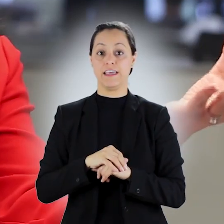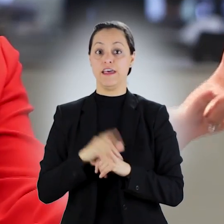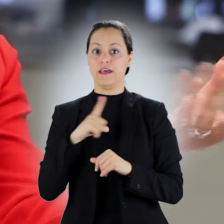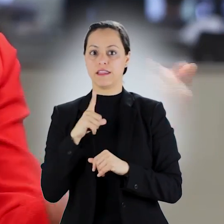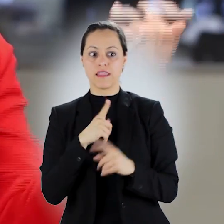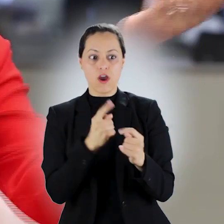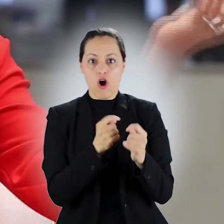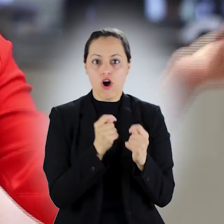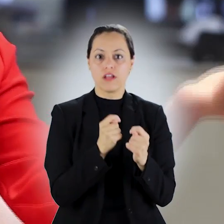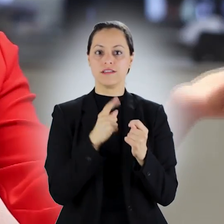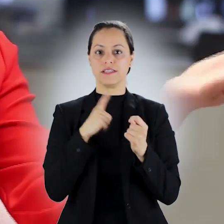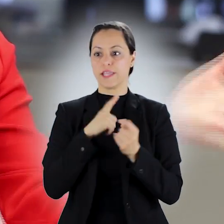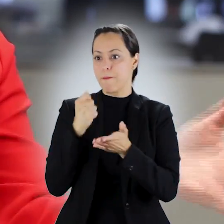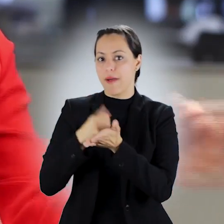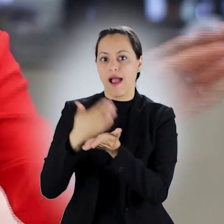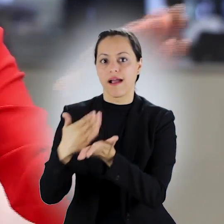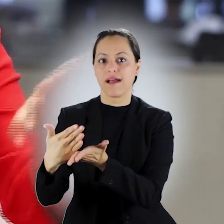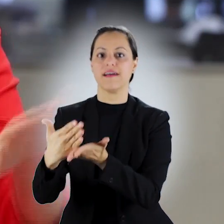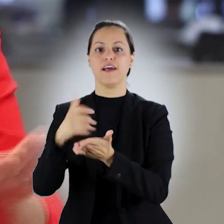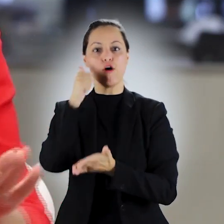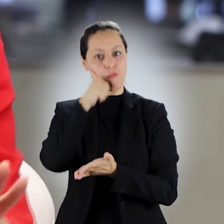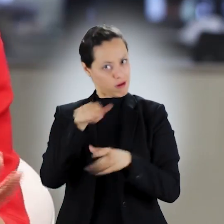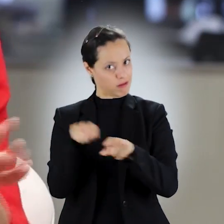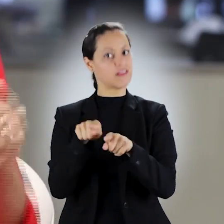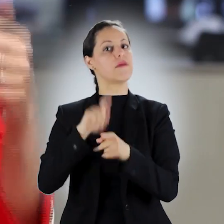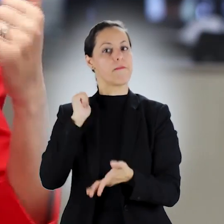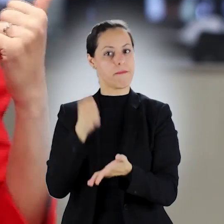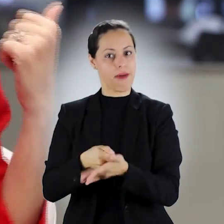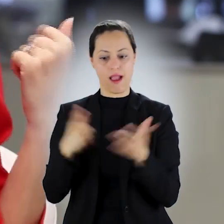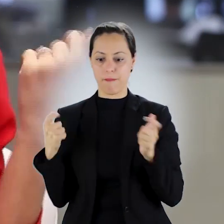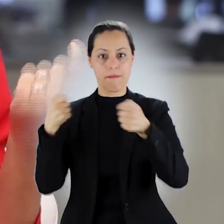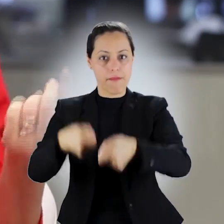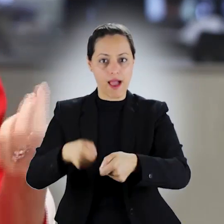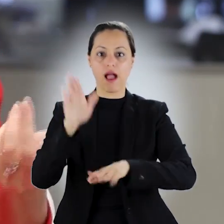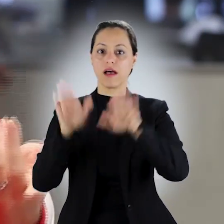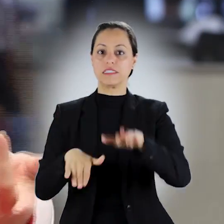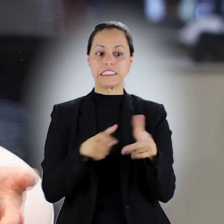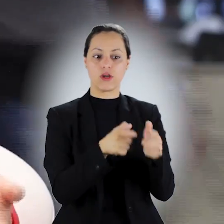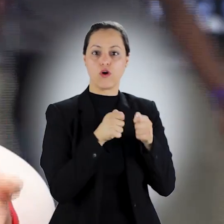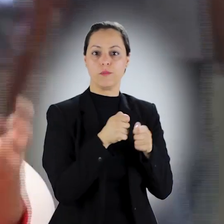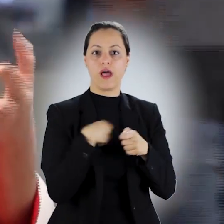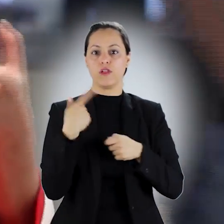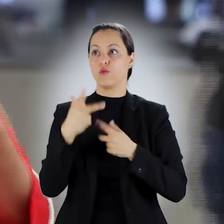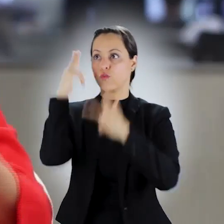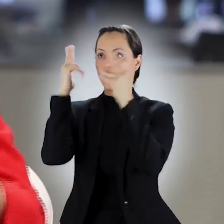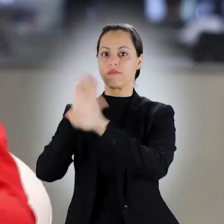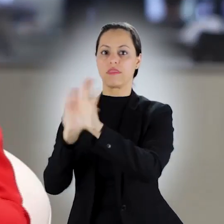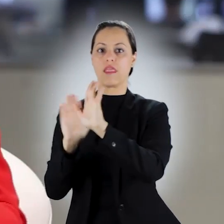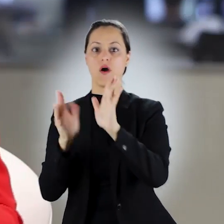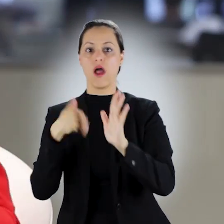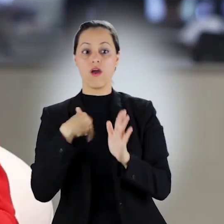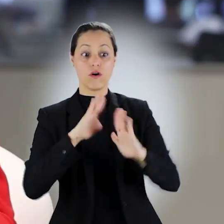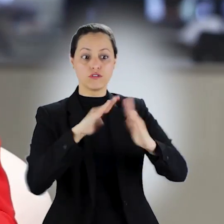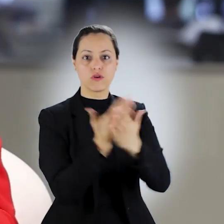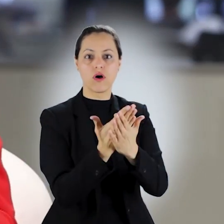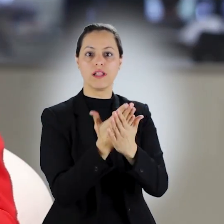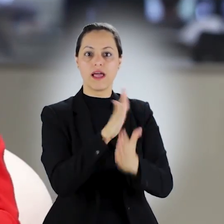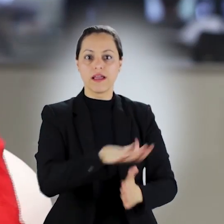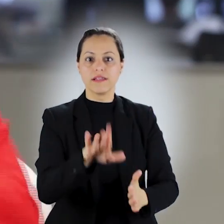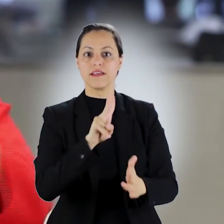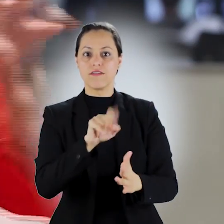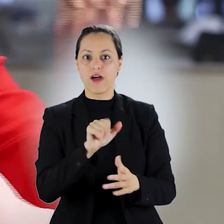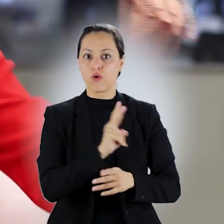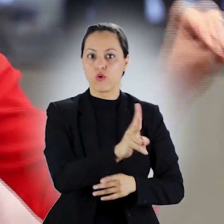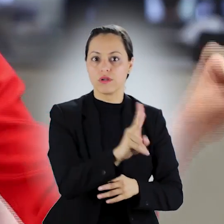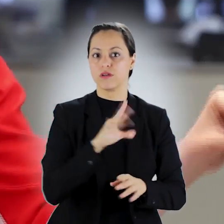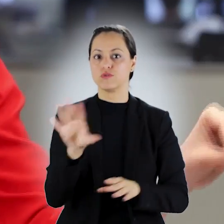fazer economias para ajudar na prestação, ou ela também paga a prestação, ou deixa de viajar, ou deixa de ir ao cabeleireiro, ou é a escola das crianças que vai ser